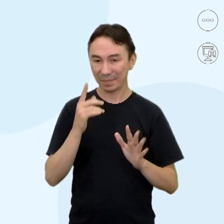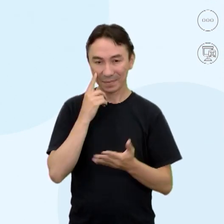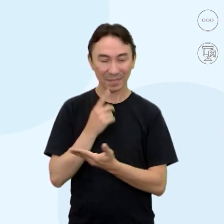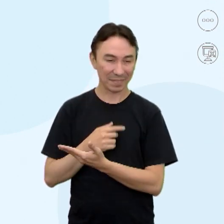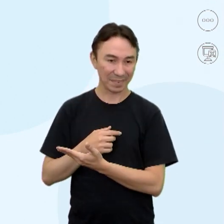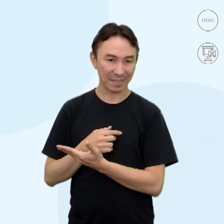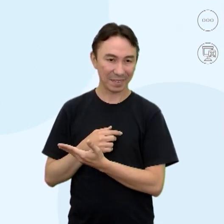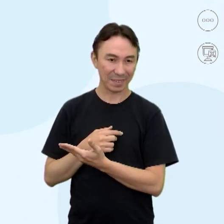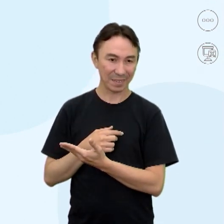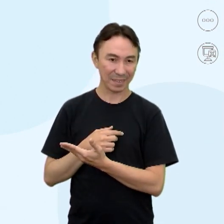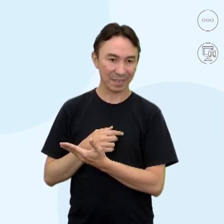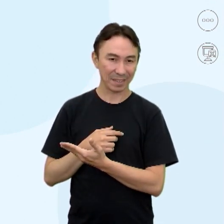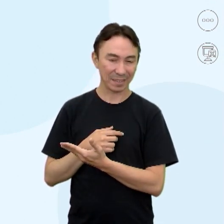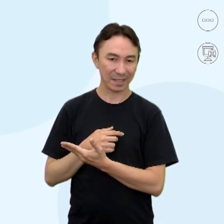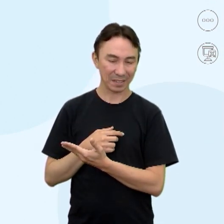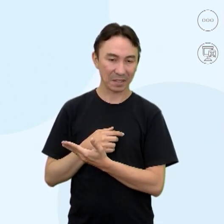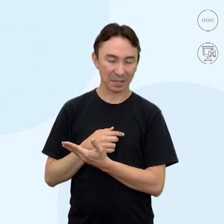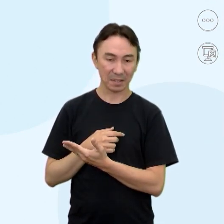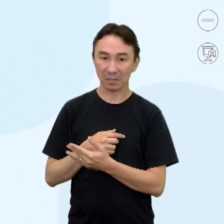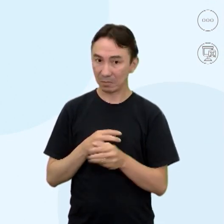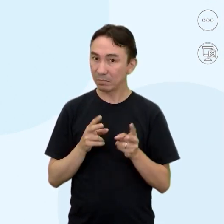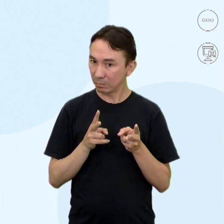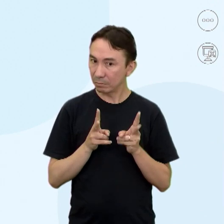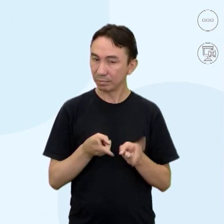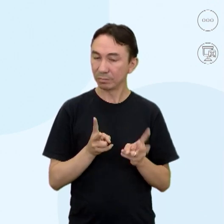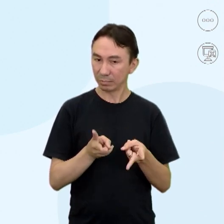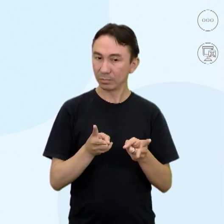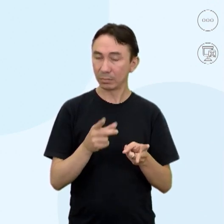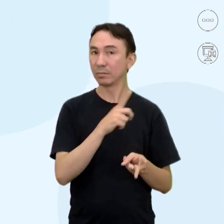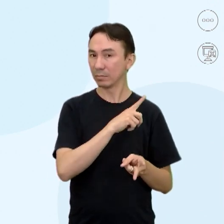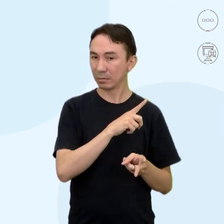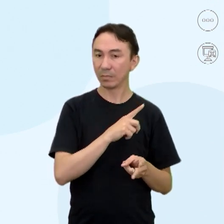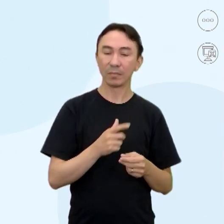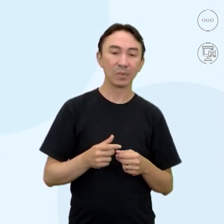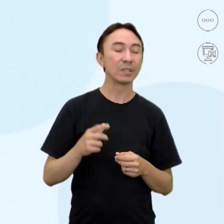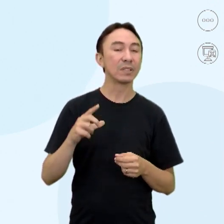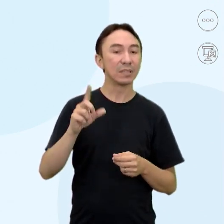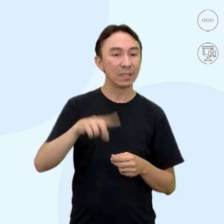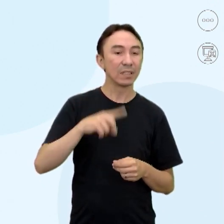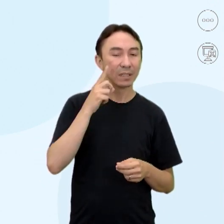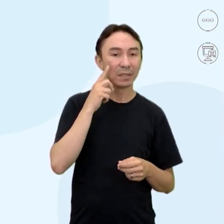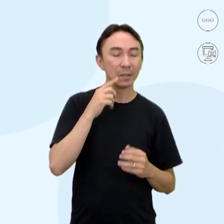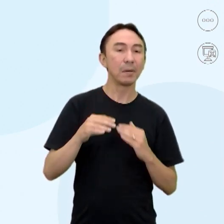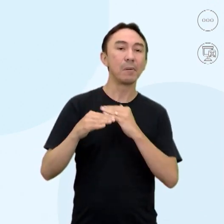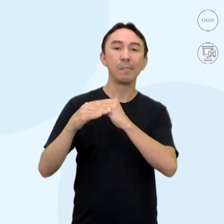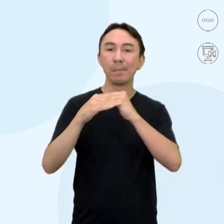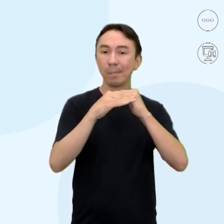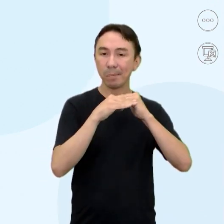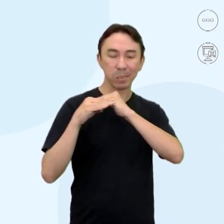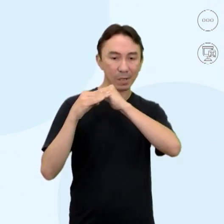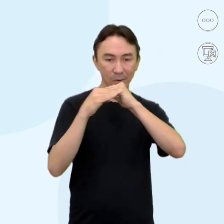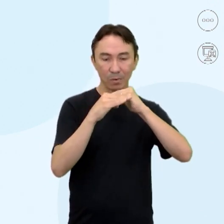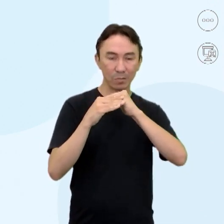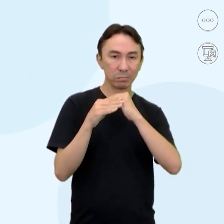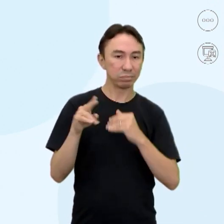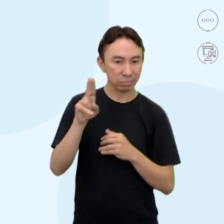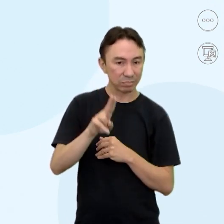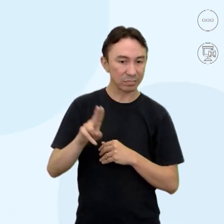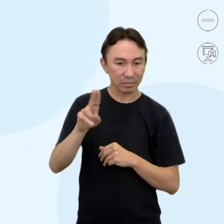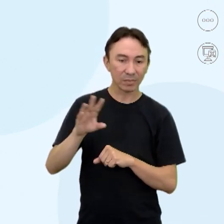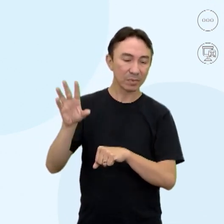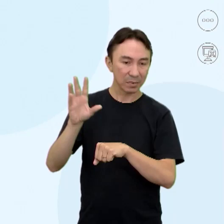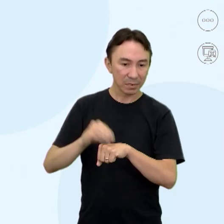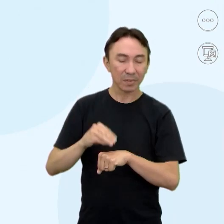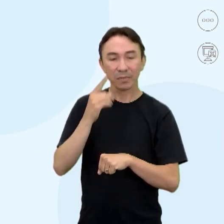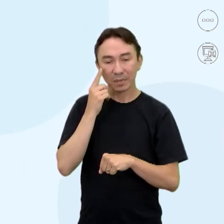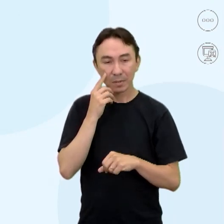o assunto, né? Mas nessa mesma ideia, né? De usar padrões que a gente percebe para misturar